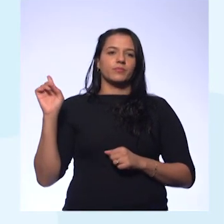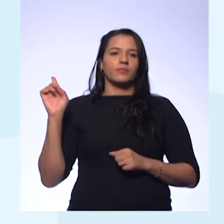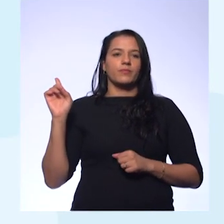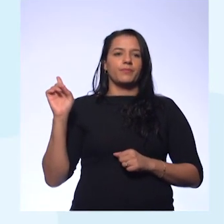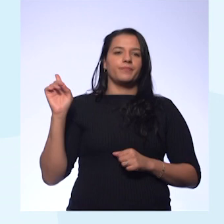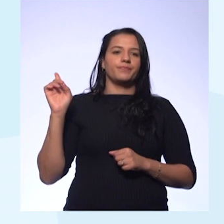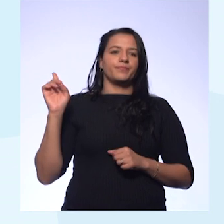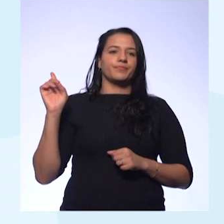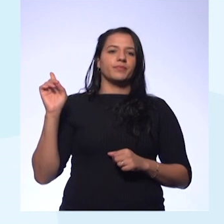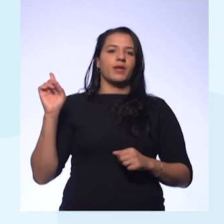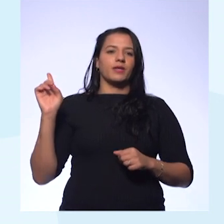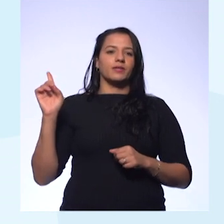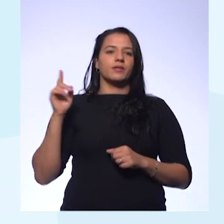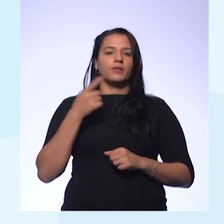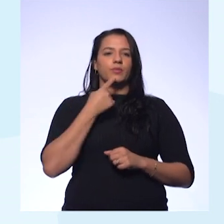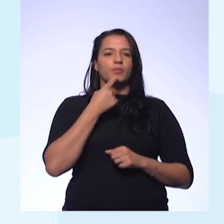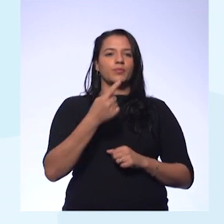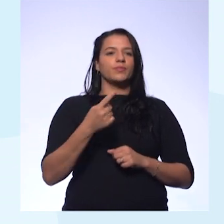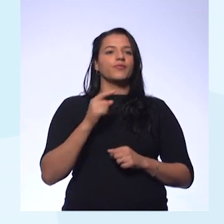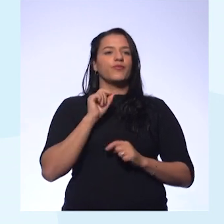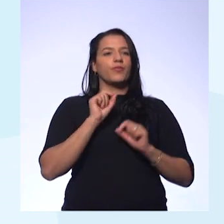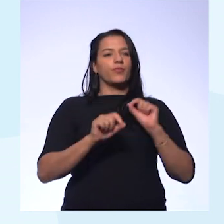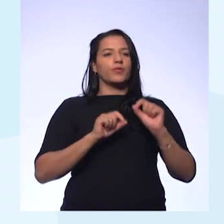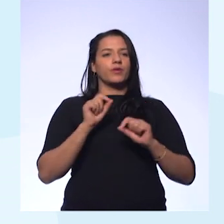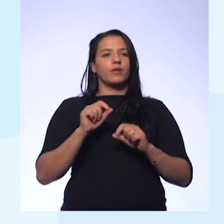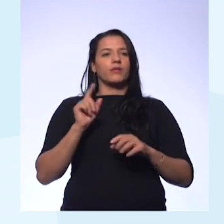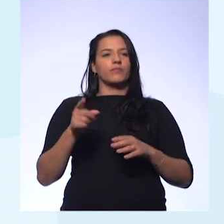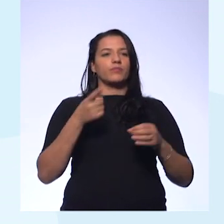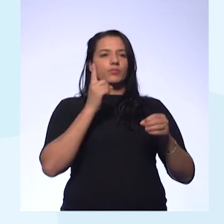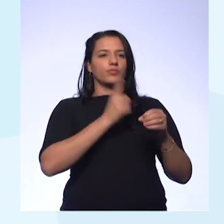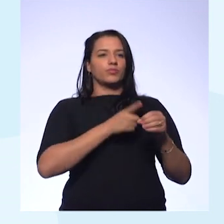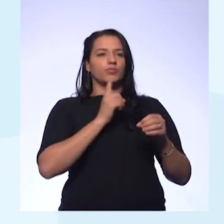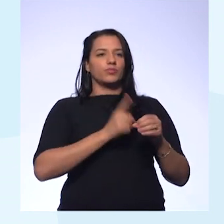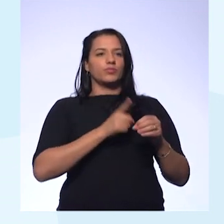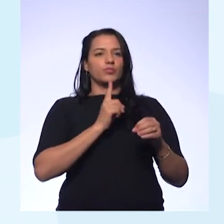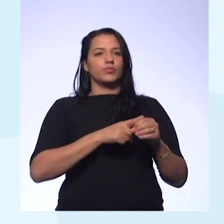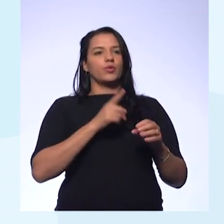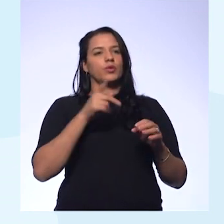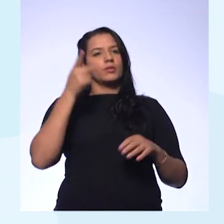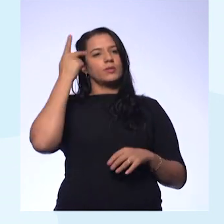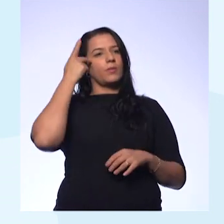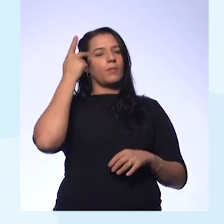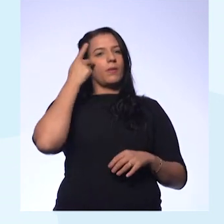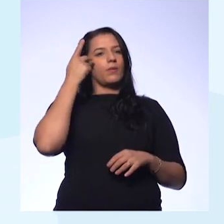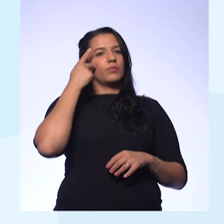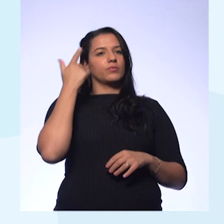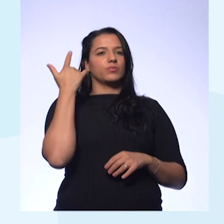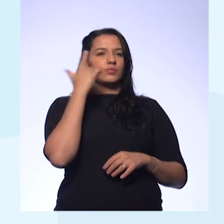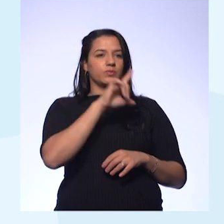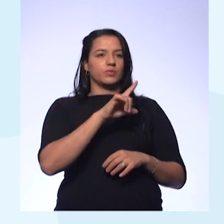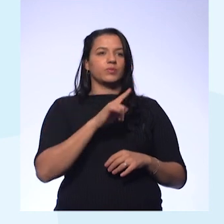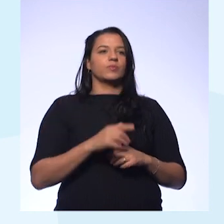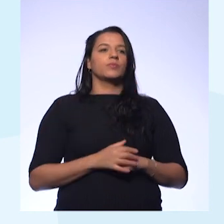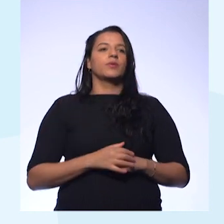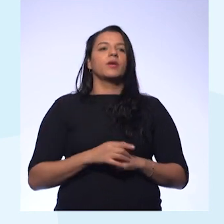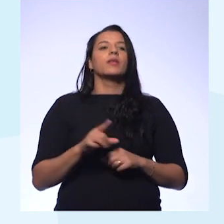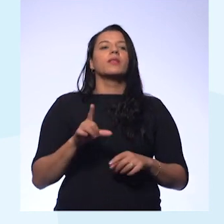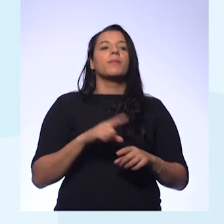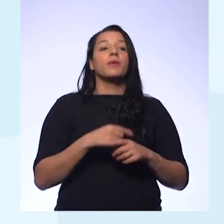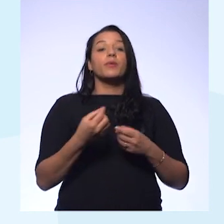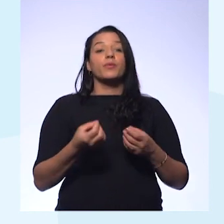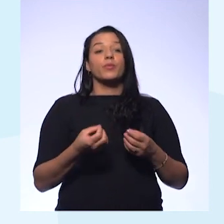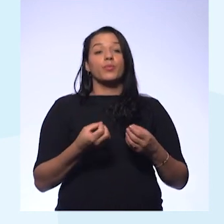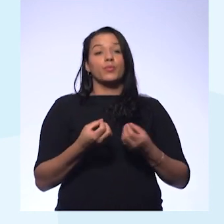Armando Salles de Oliveira foi nomeado para interventor de São Paulo, ou seja, um interventor paulista, como eles queriam. Um novo código eleitoral